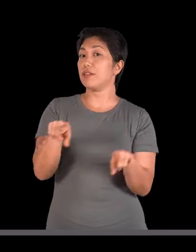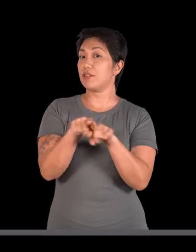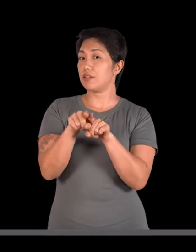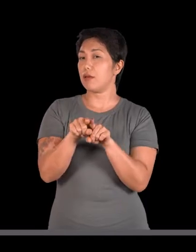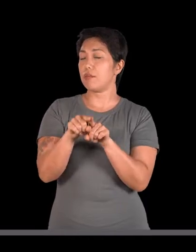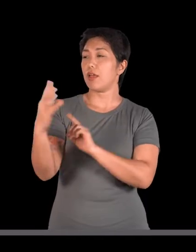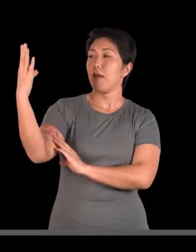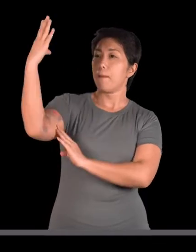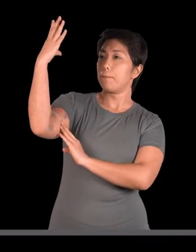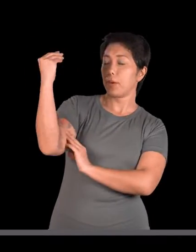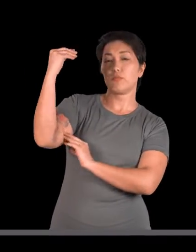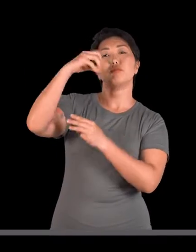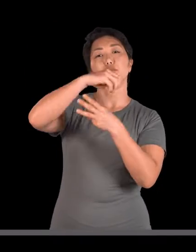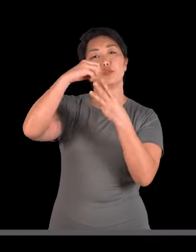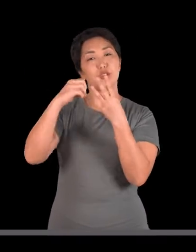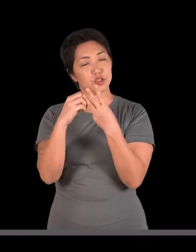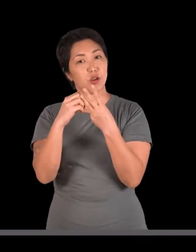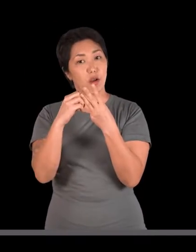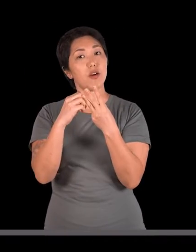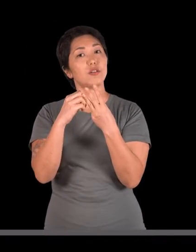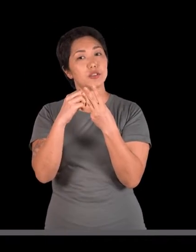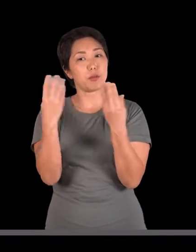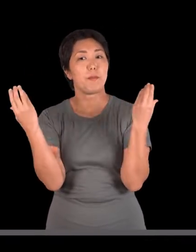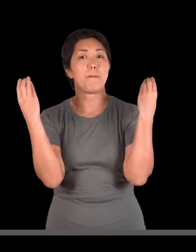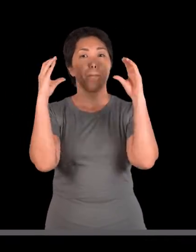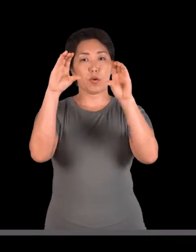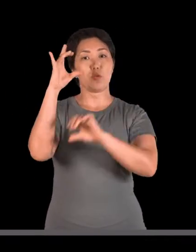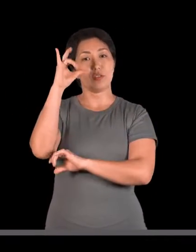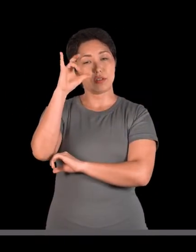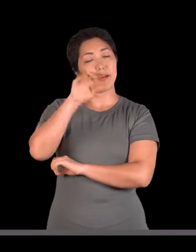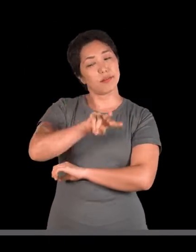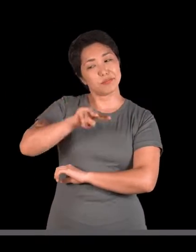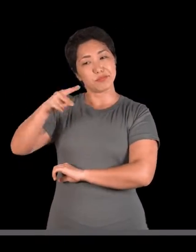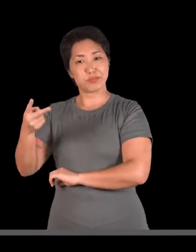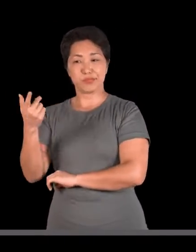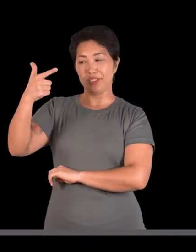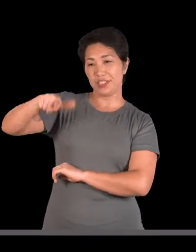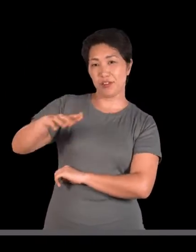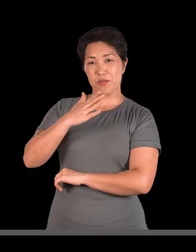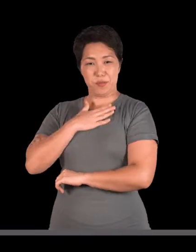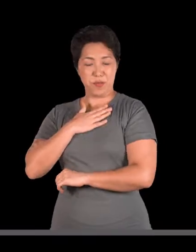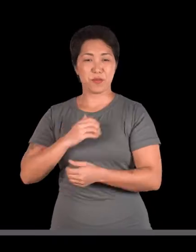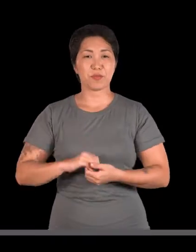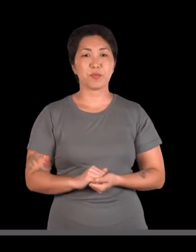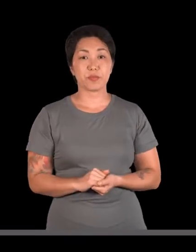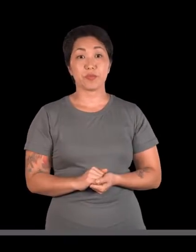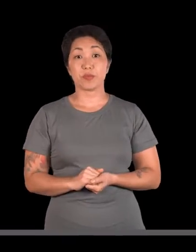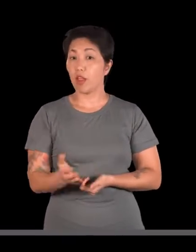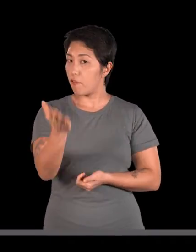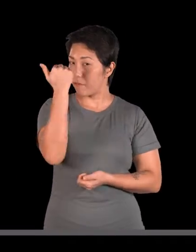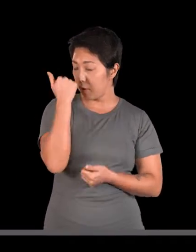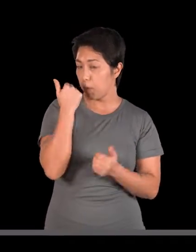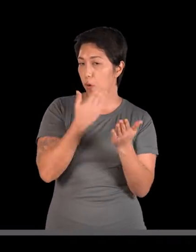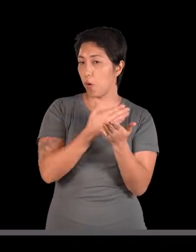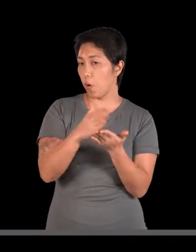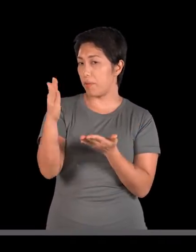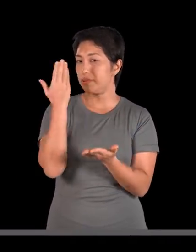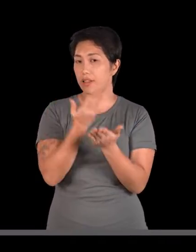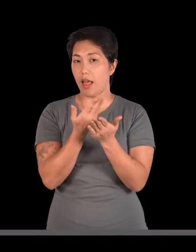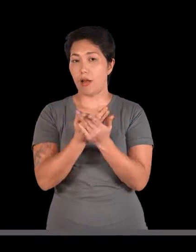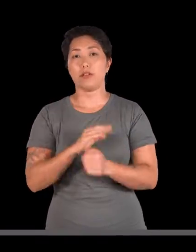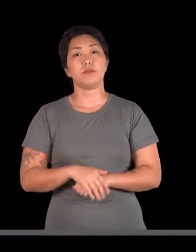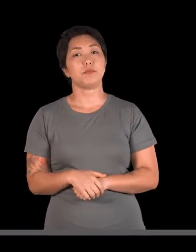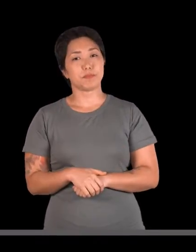aulas? Tira uma foto, vamos fazer uma story e você posta lá que eu vou te repostar. E vamos para a nossa